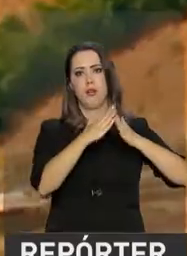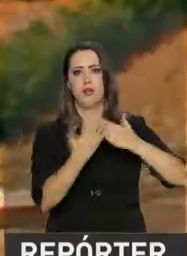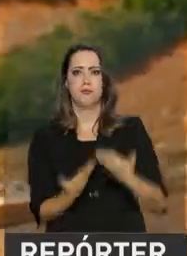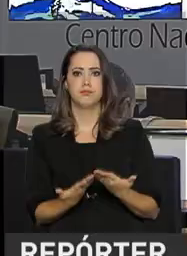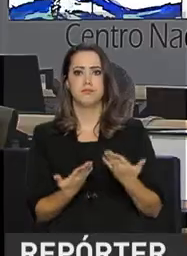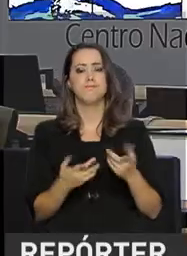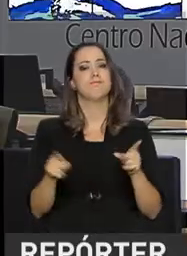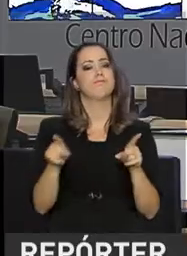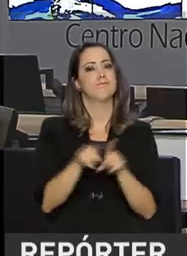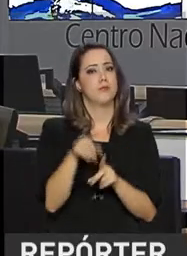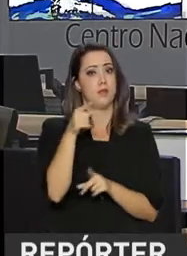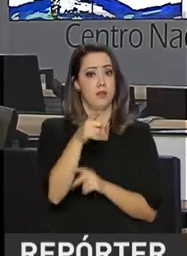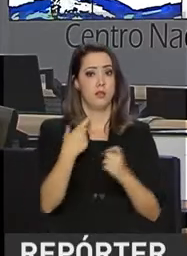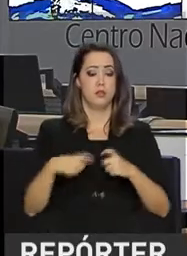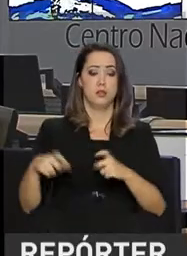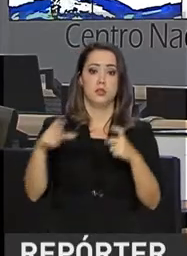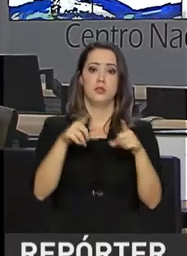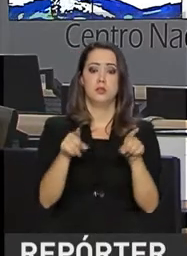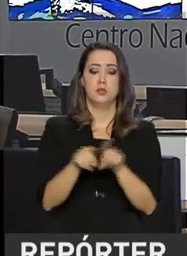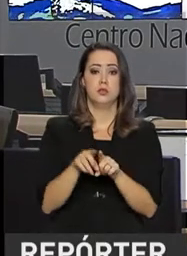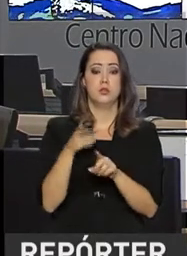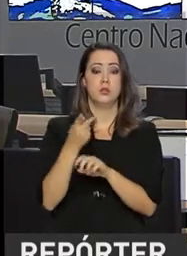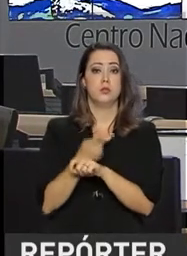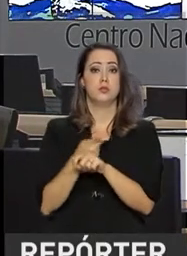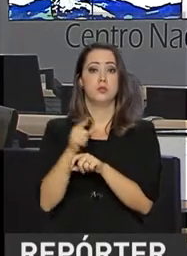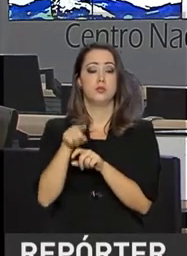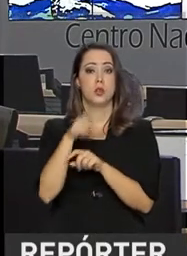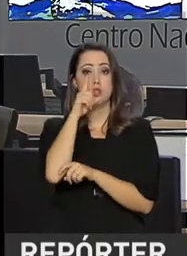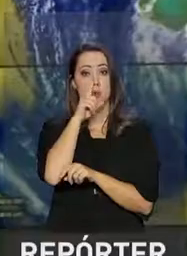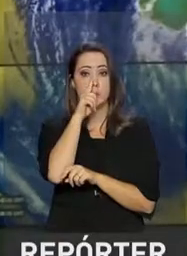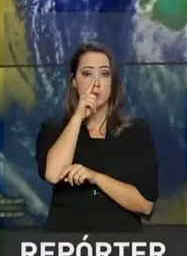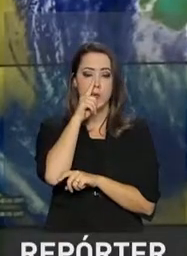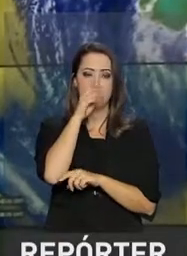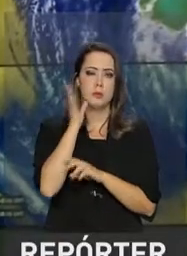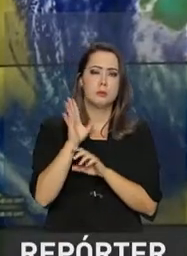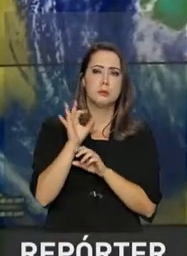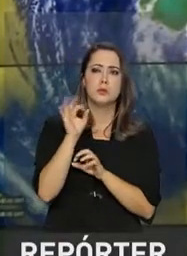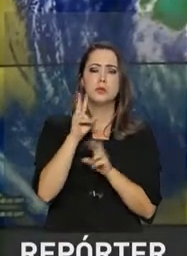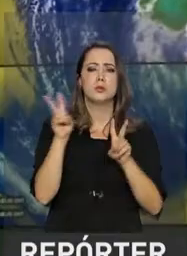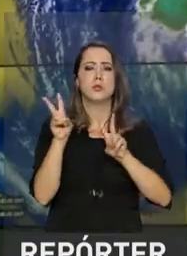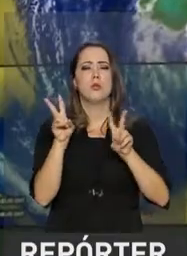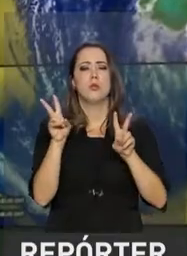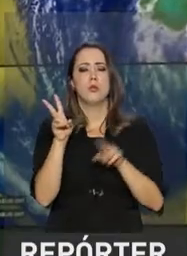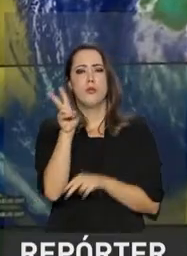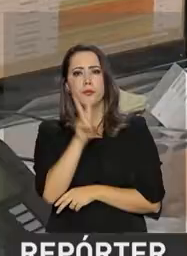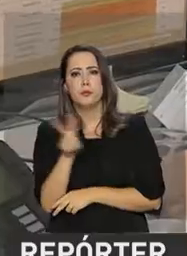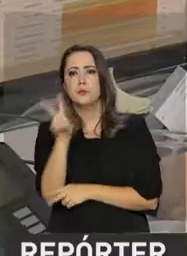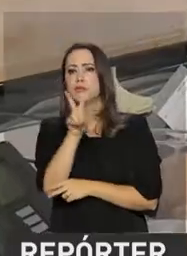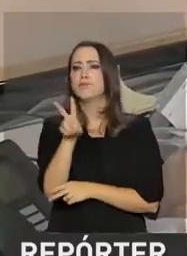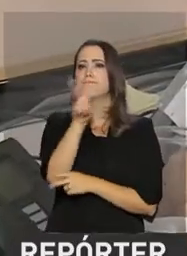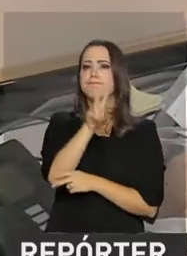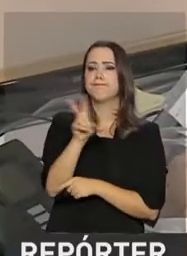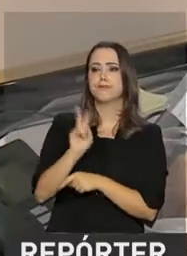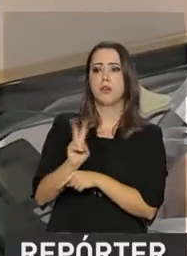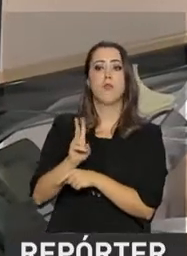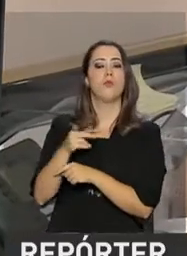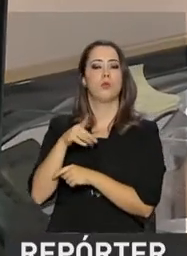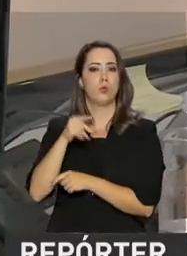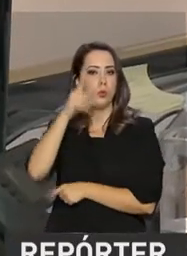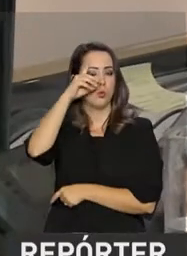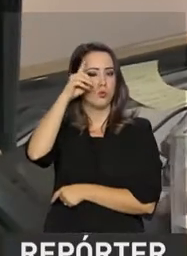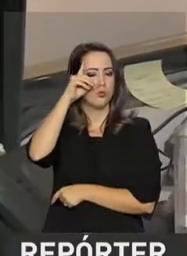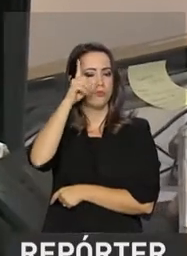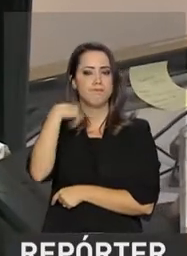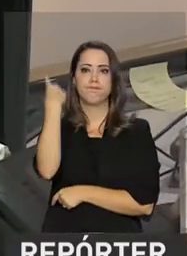terra o centro nacional de gerenciamento de riscos e desastres localizado em brasília o monitor em tempo real